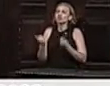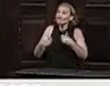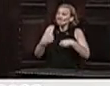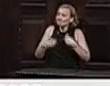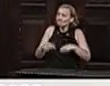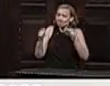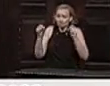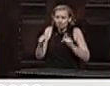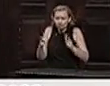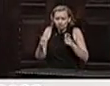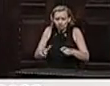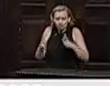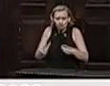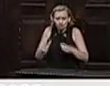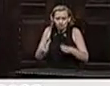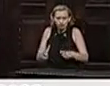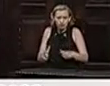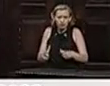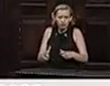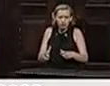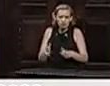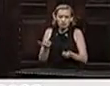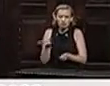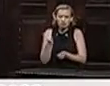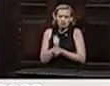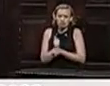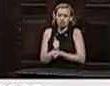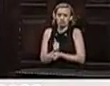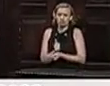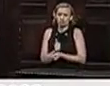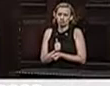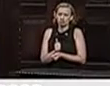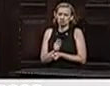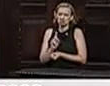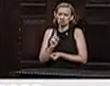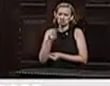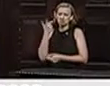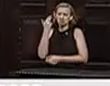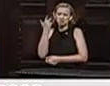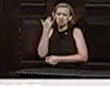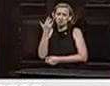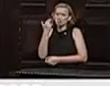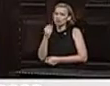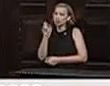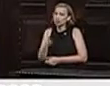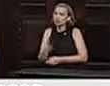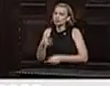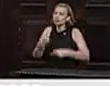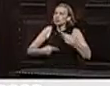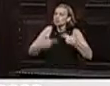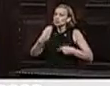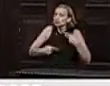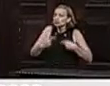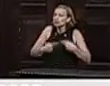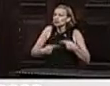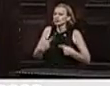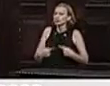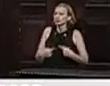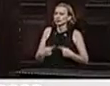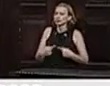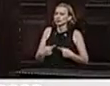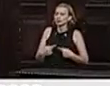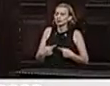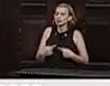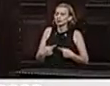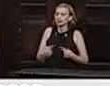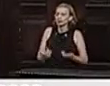a naturalização do discurso da crise. Ela não é natural, ela é política, ela é humana, ela é fruto de um